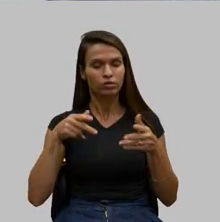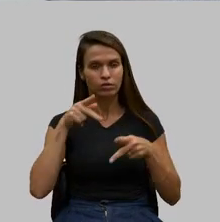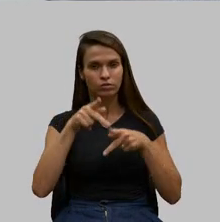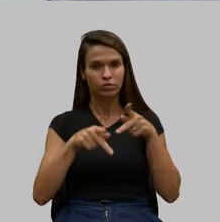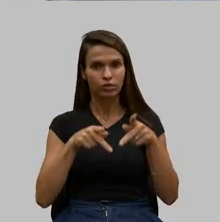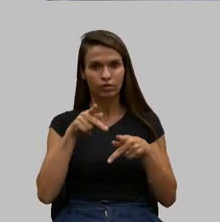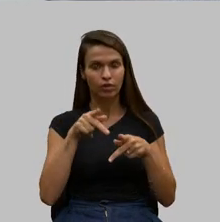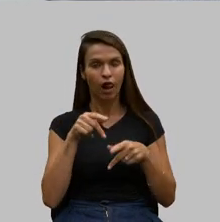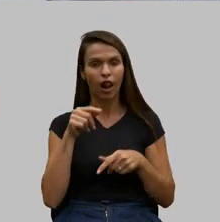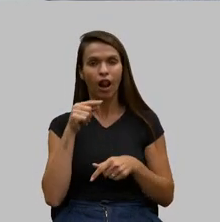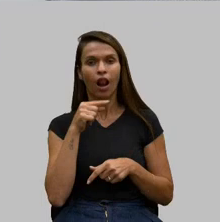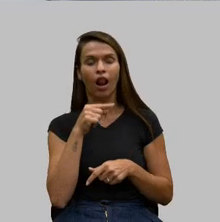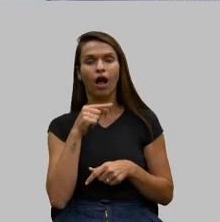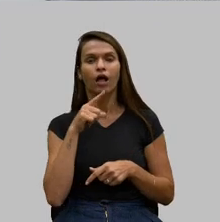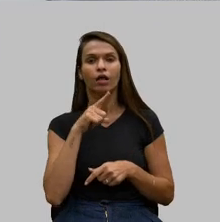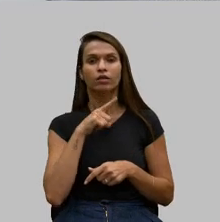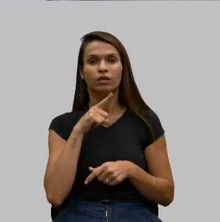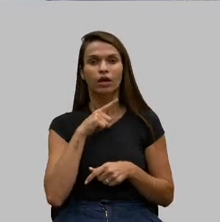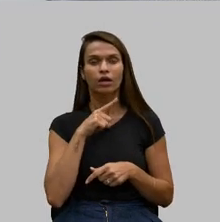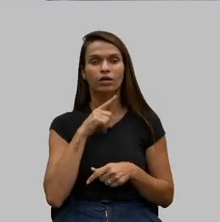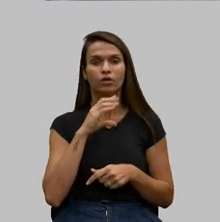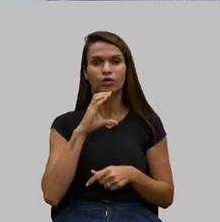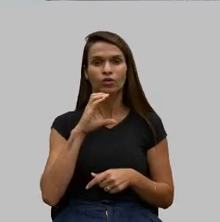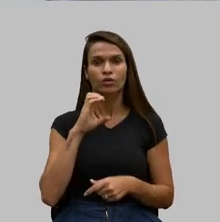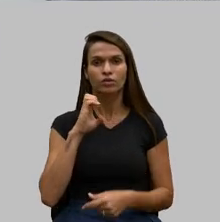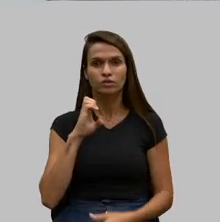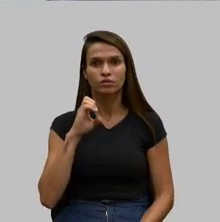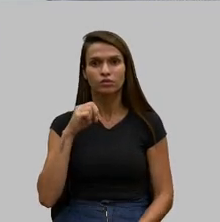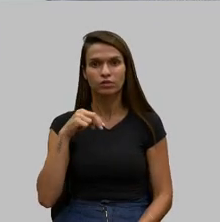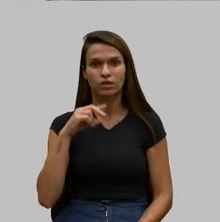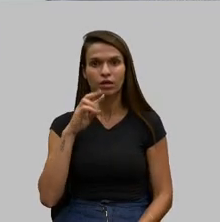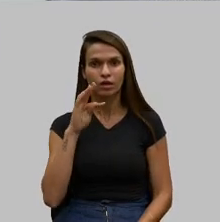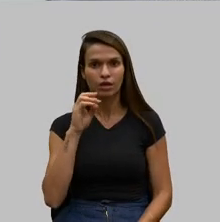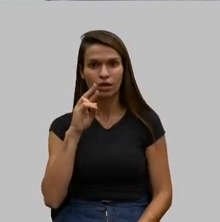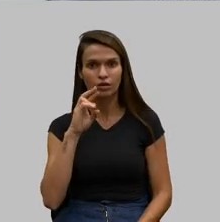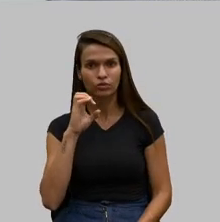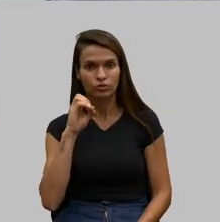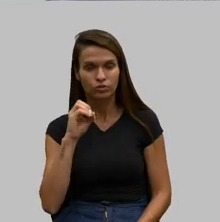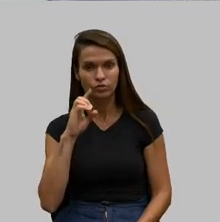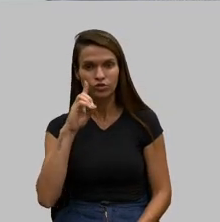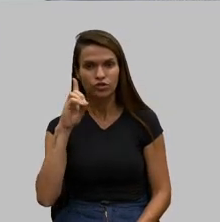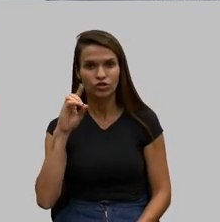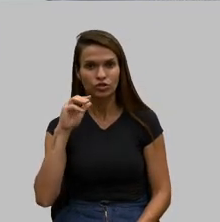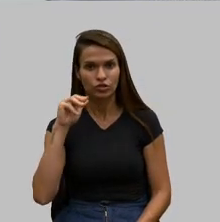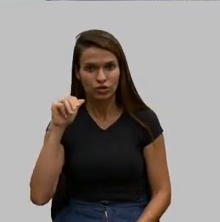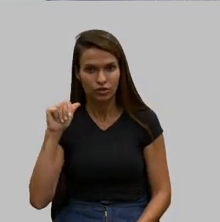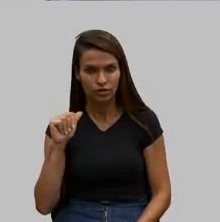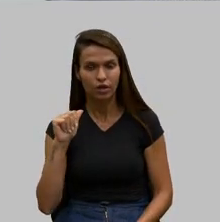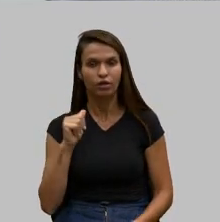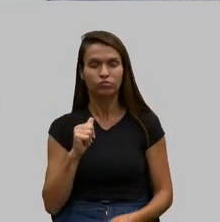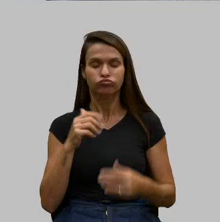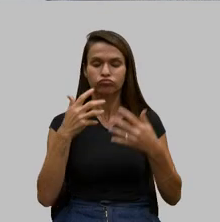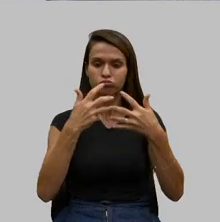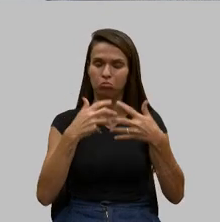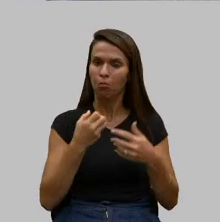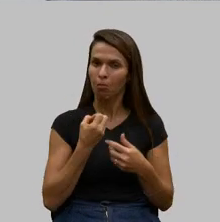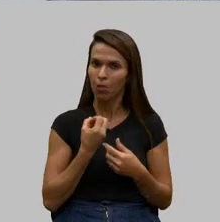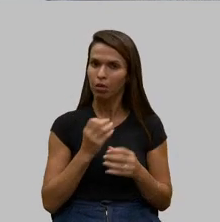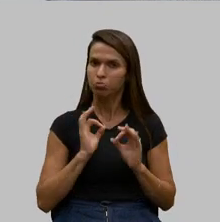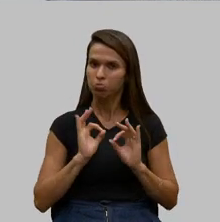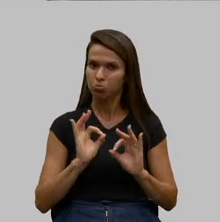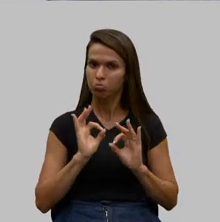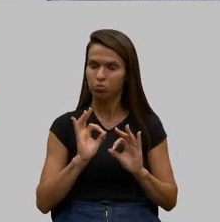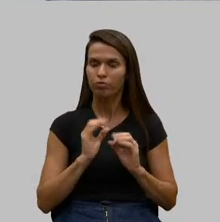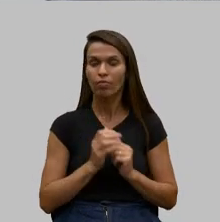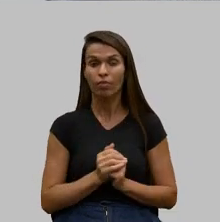nós temos o centro dia que graças a Deus vem funcionando bem mas